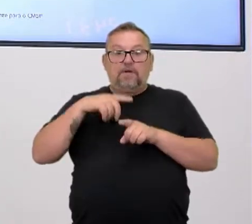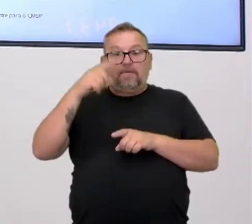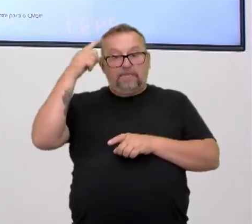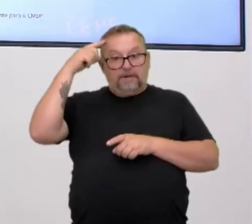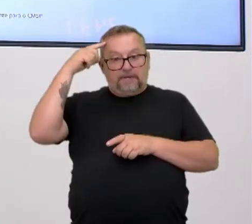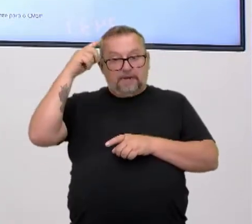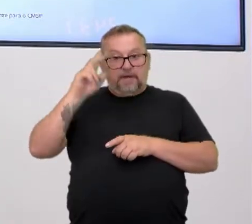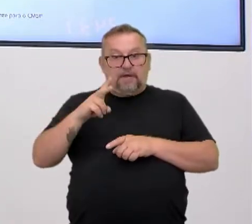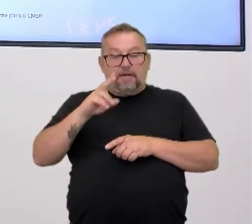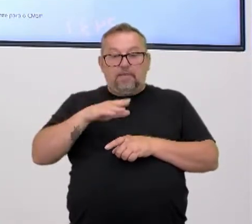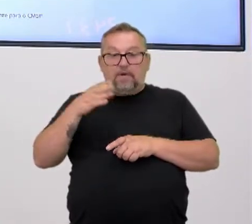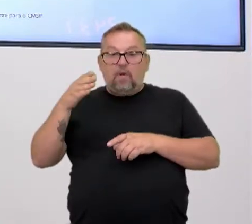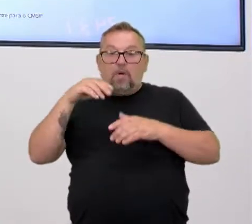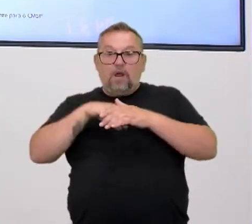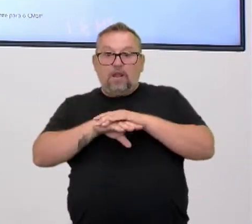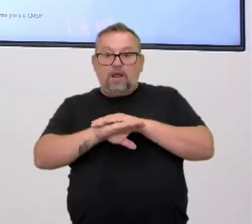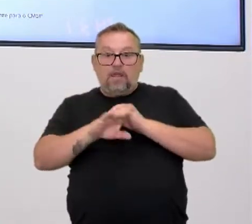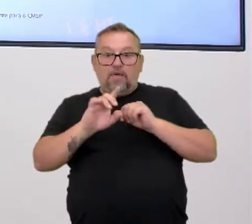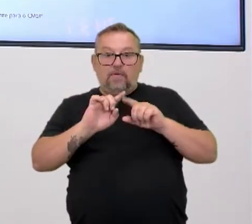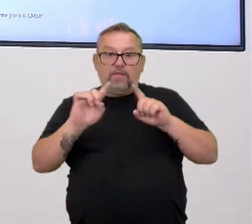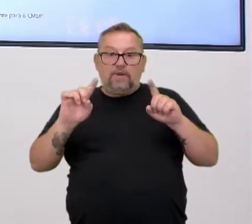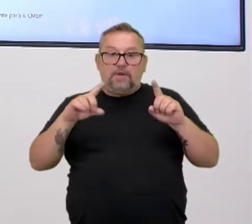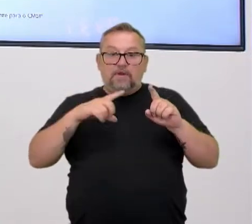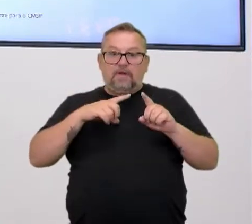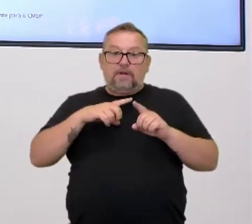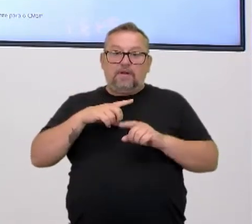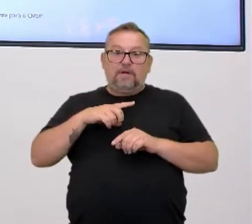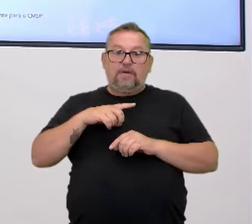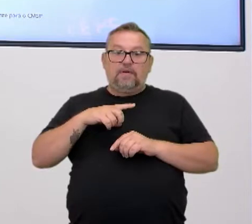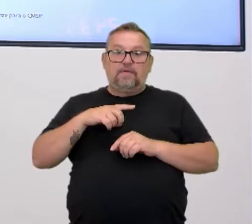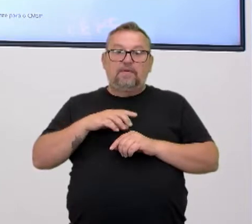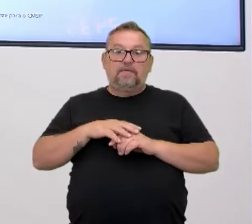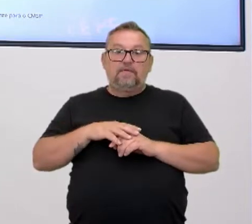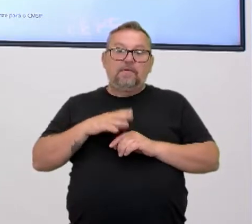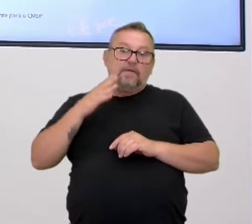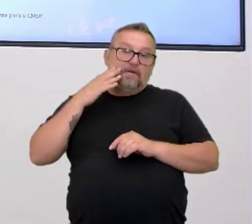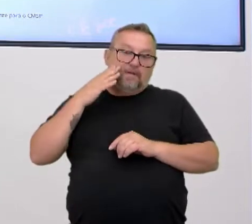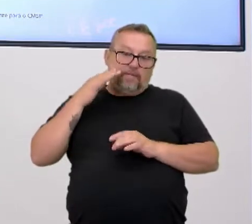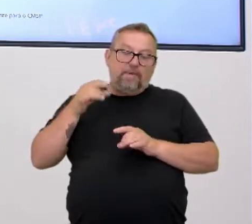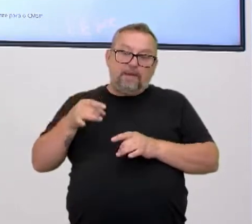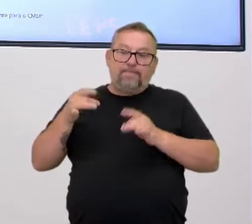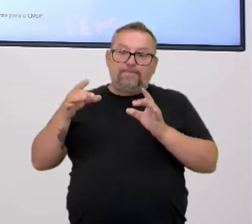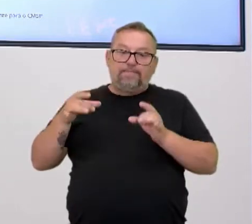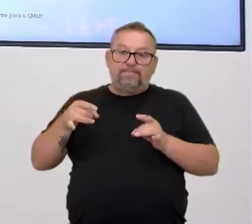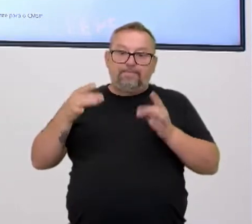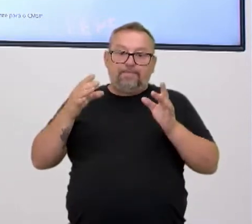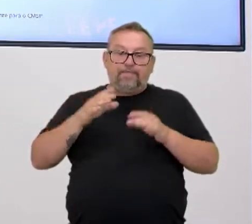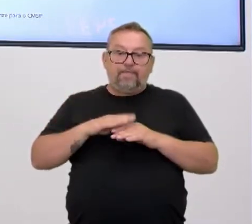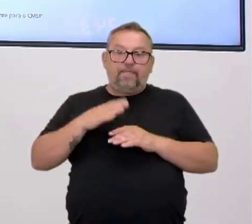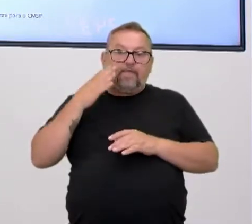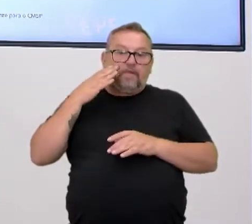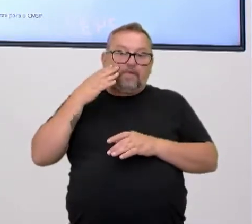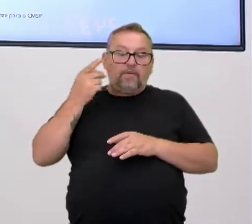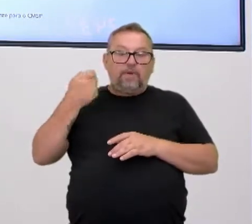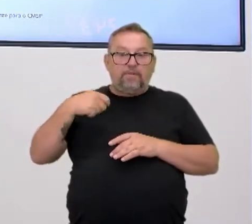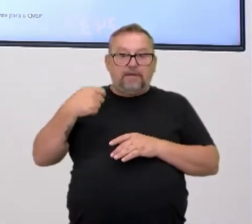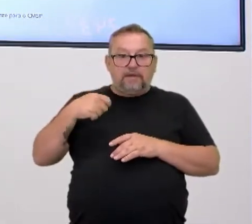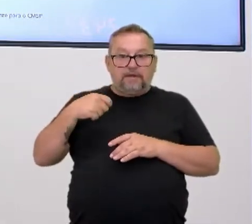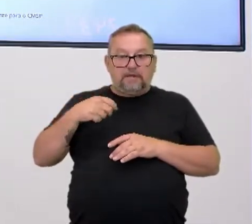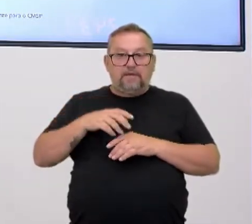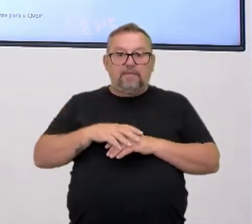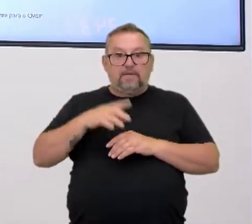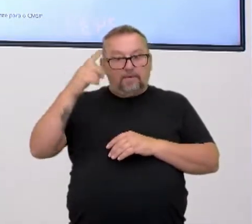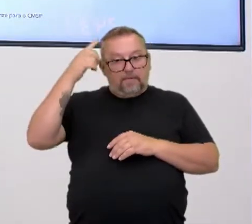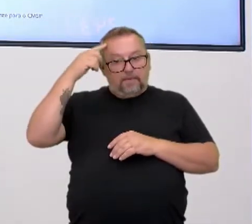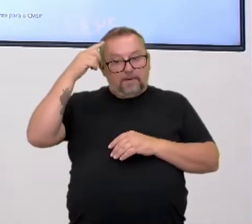ter guardadinho, mas a gente precisa saber gastar, né? Então a gente tem que saber o que é necessidade, o que é desejo e